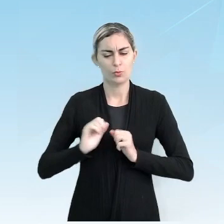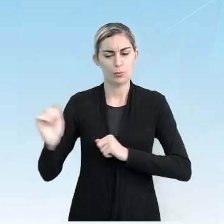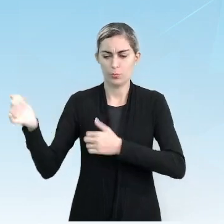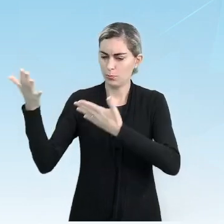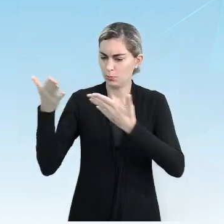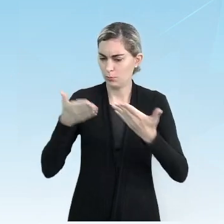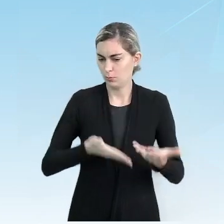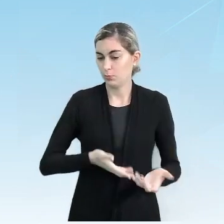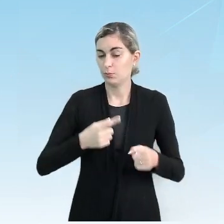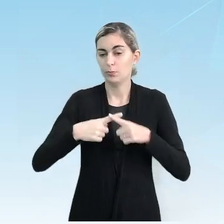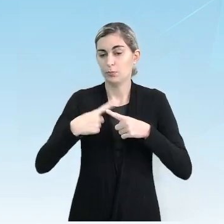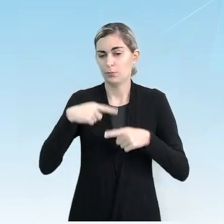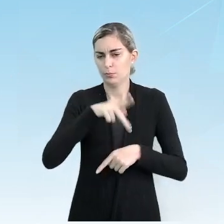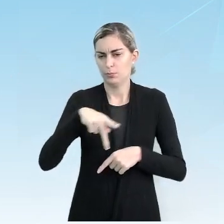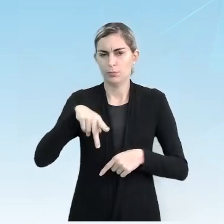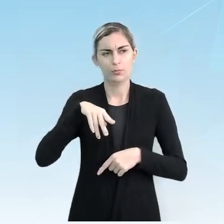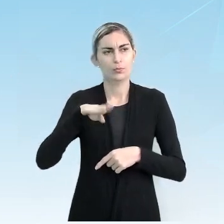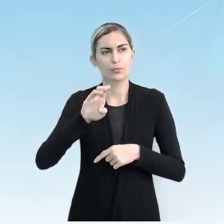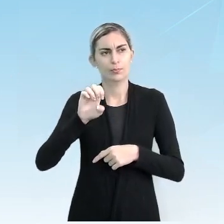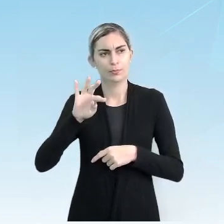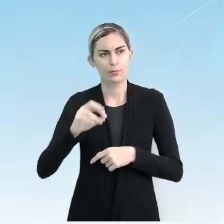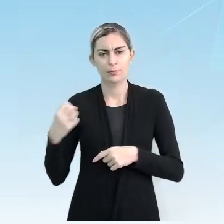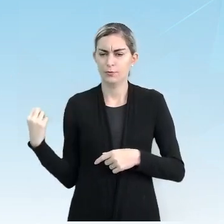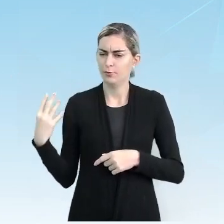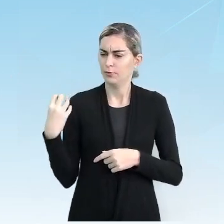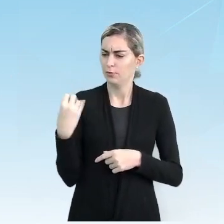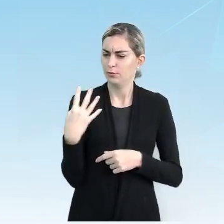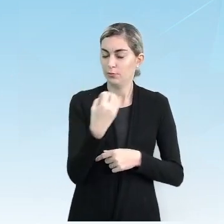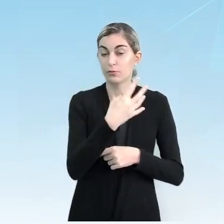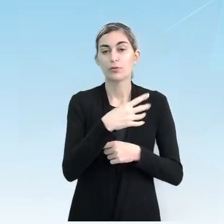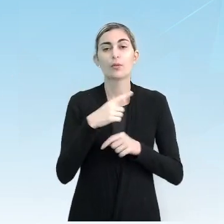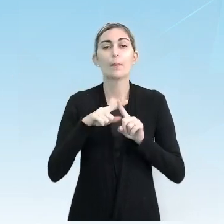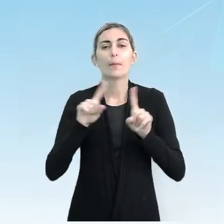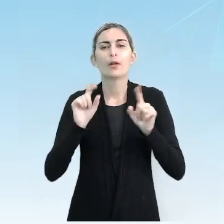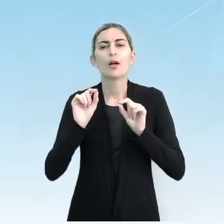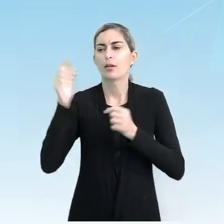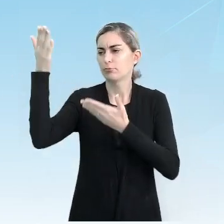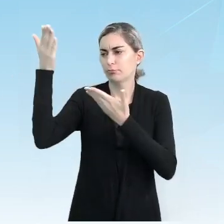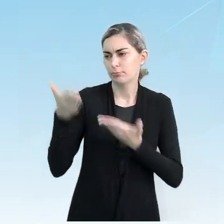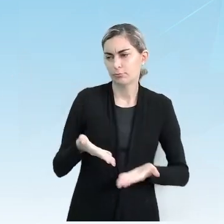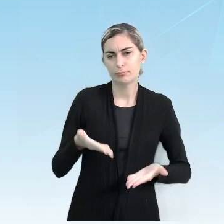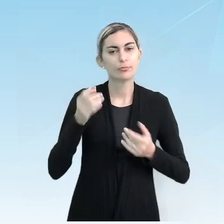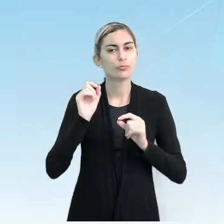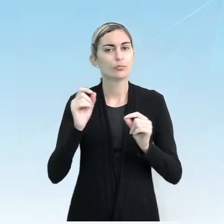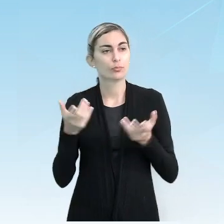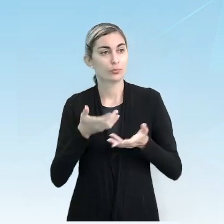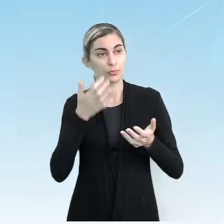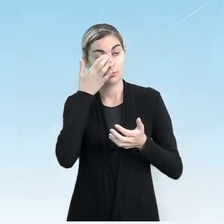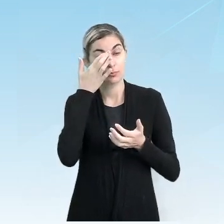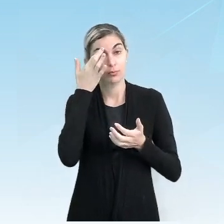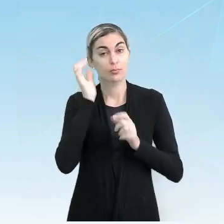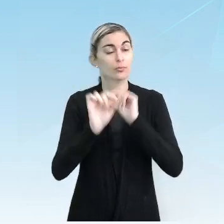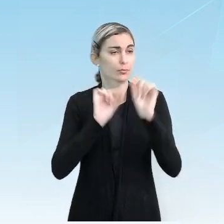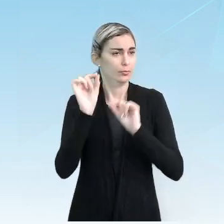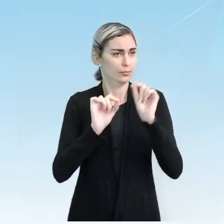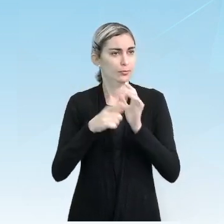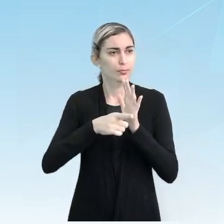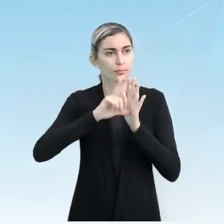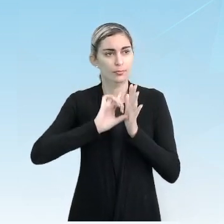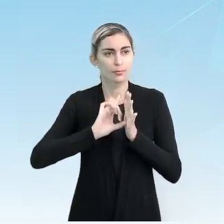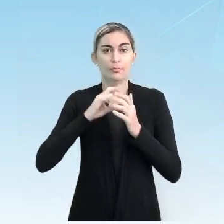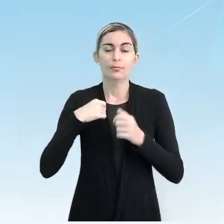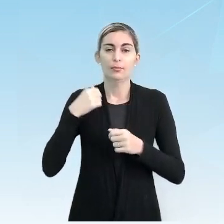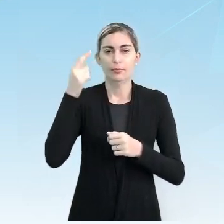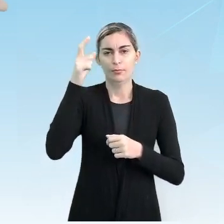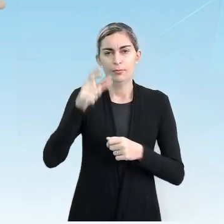convidado, porque o professor Beto viajou. Mas quem será o convidado de hoje? O convidado de hoje, já antecipo, ele